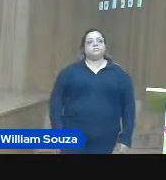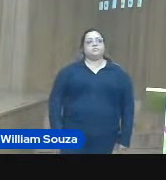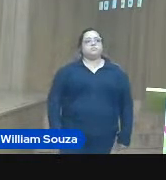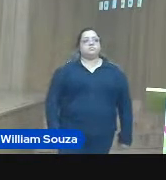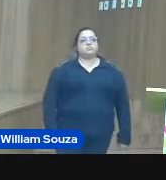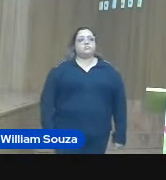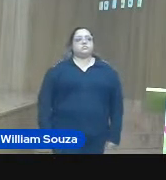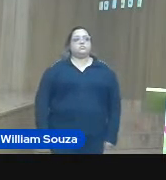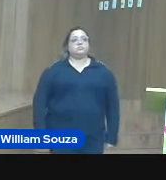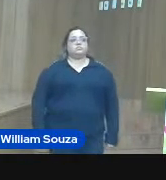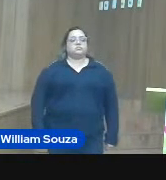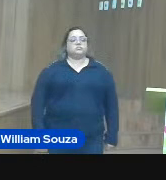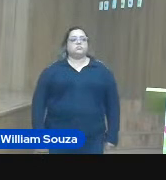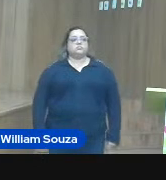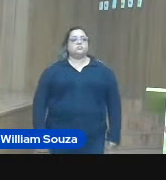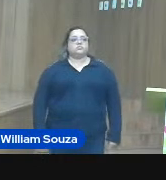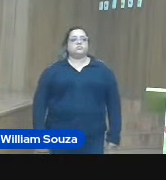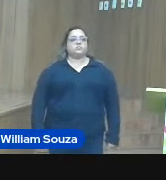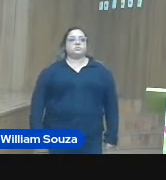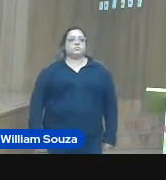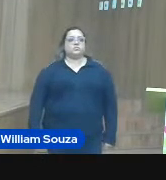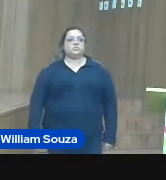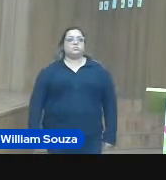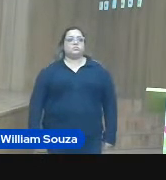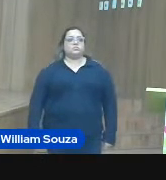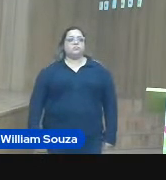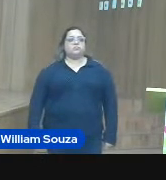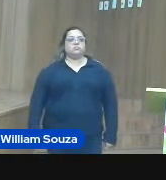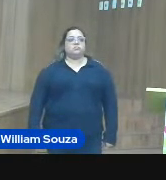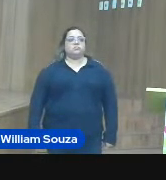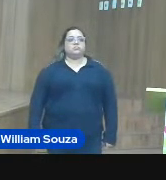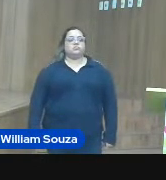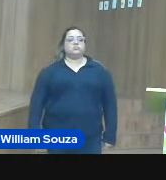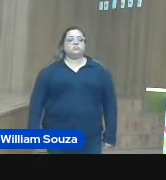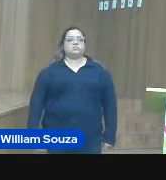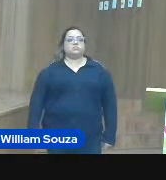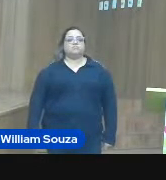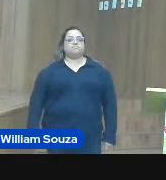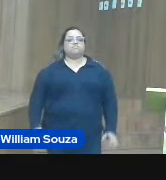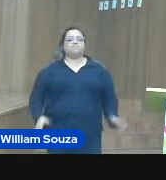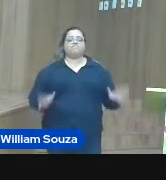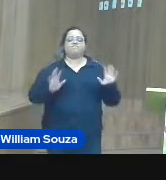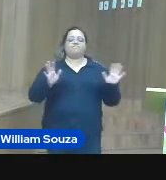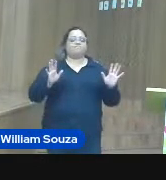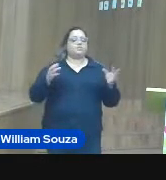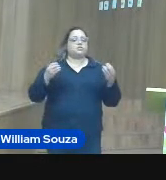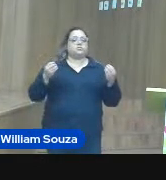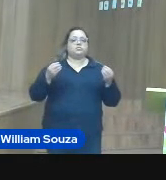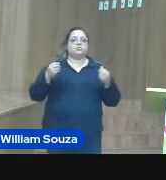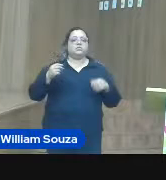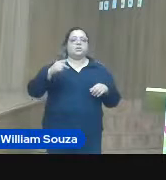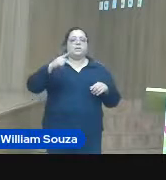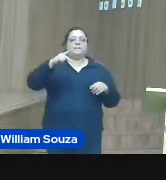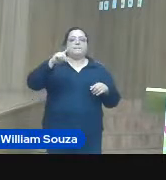Não é possível. Não é possível. Platão escambau.